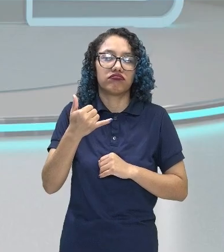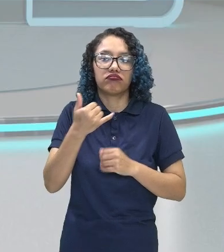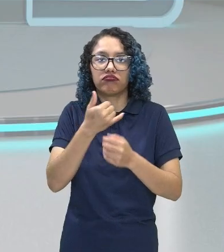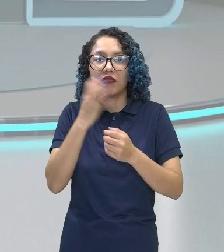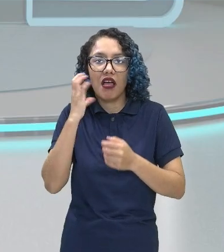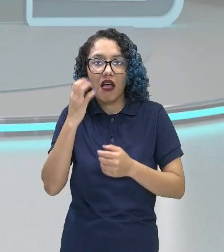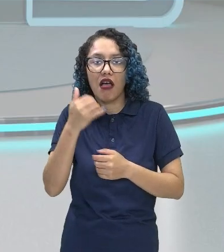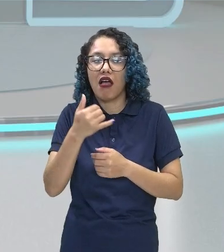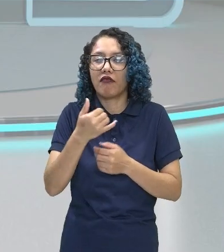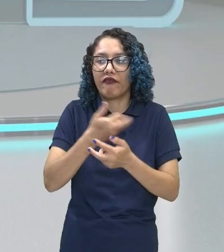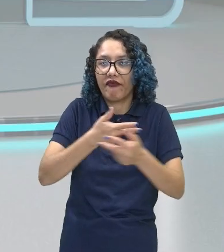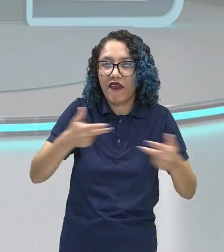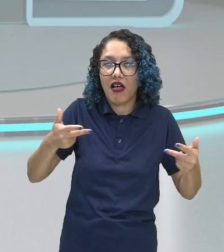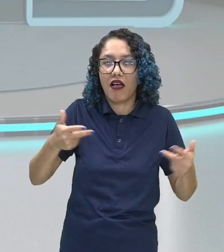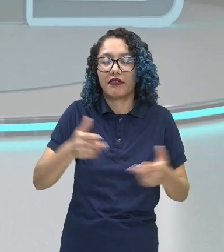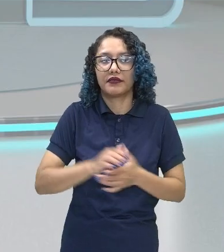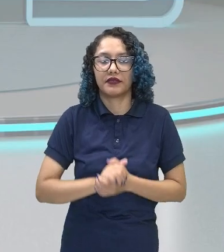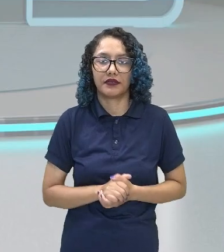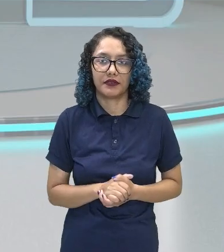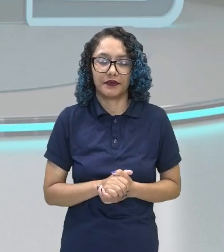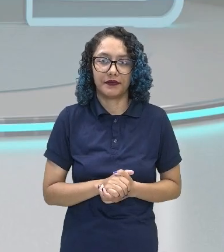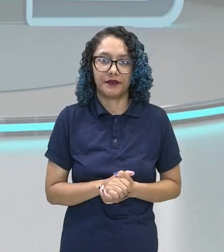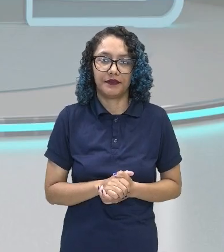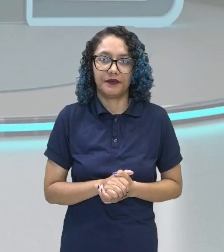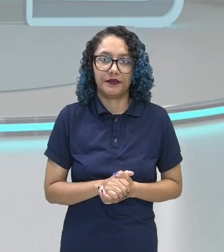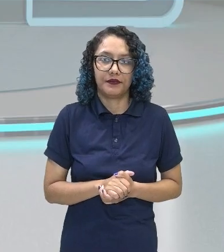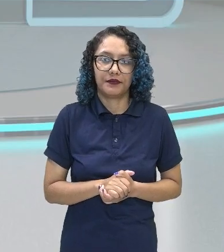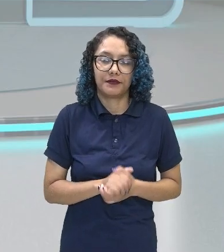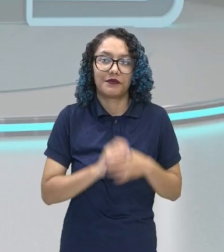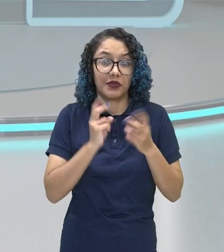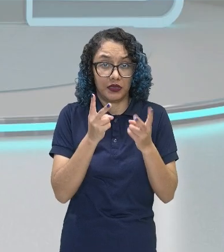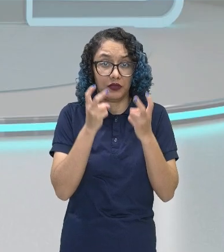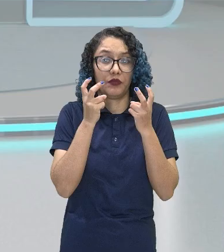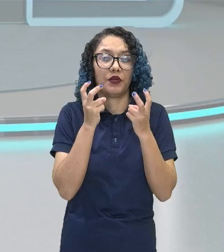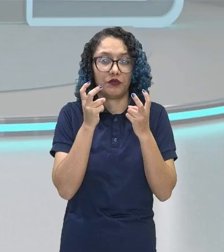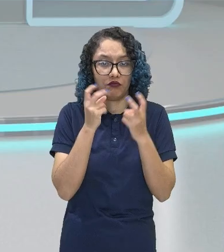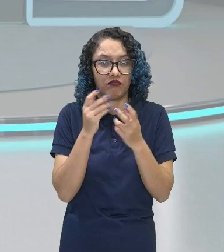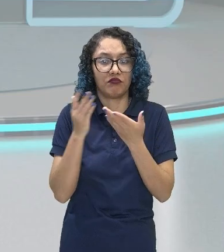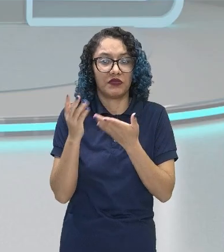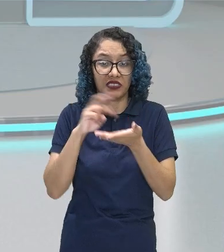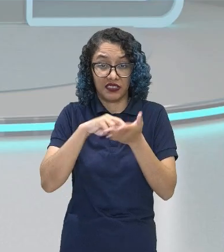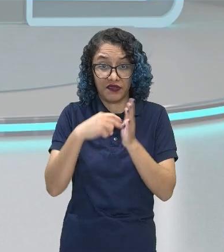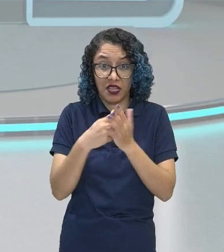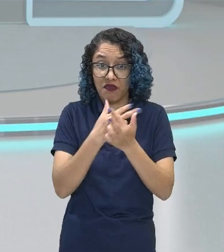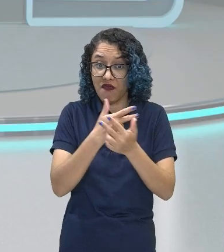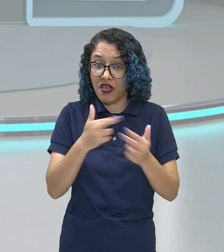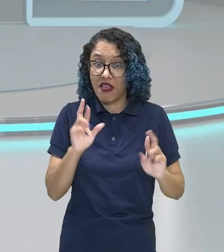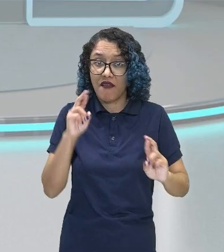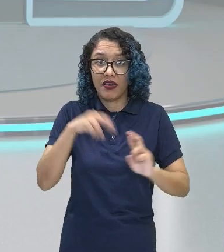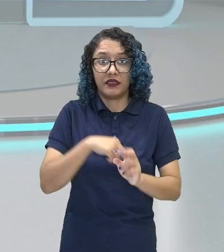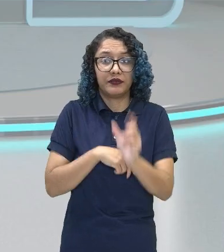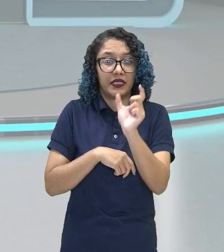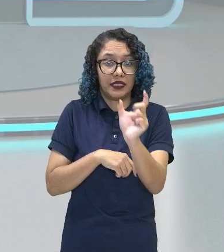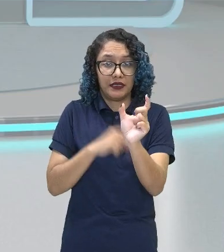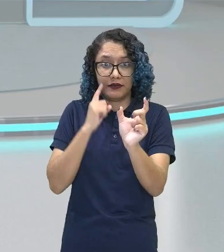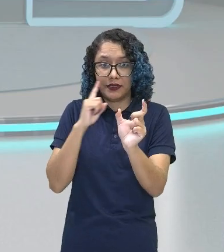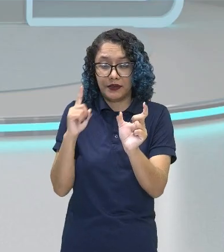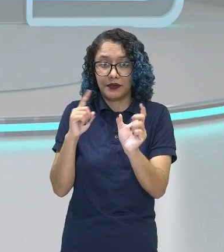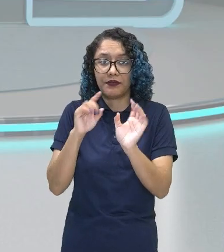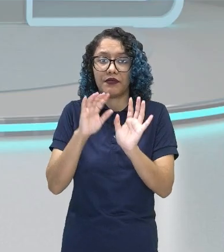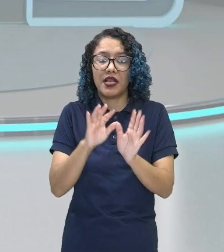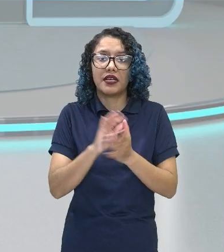radiofonia e etc. Viu quantos sentidos para a palavra ligação? Como